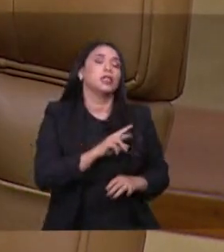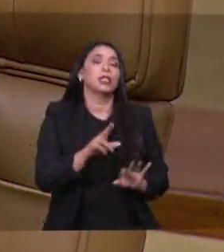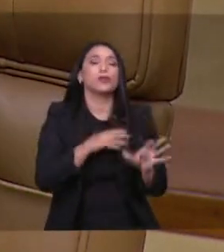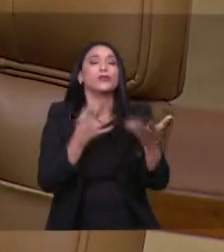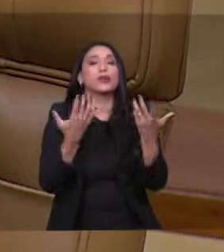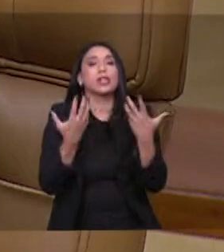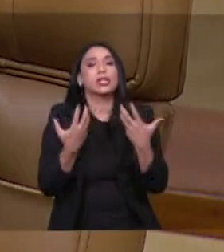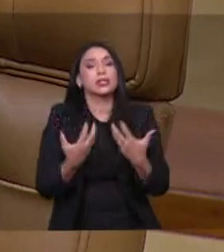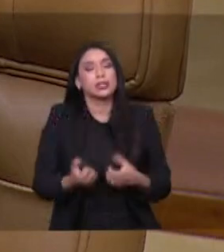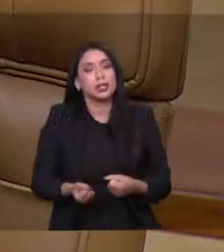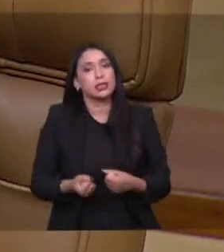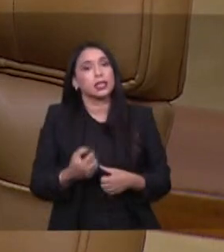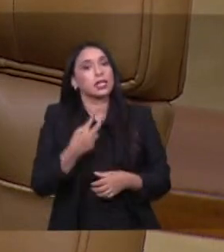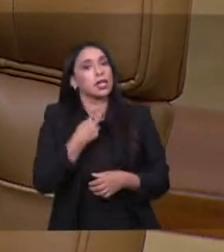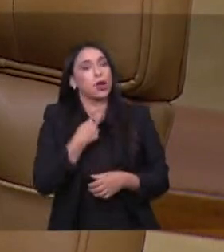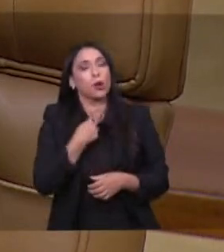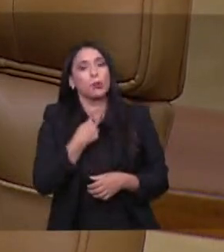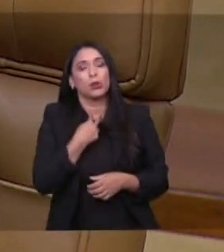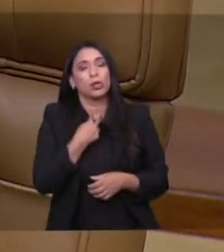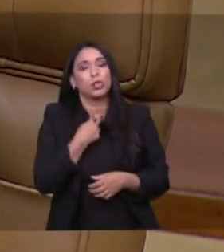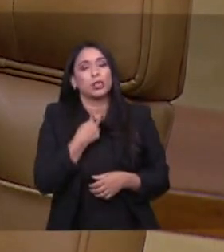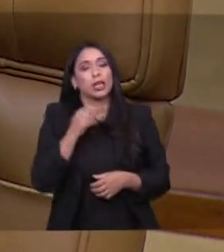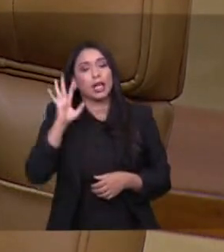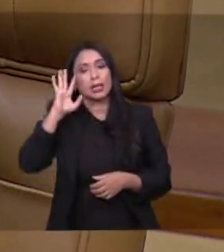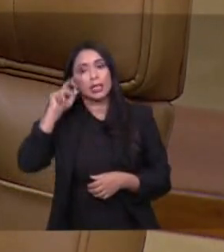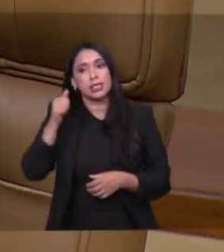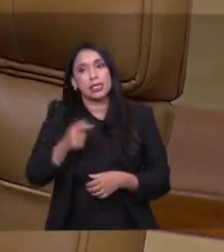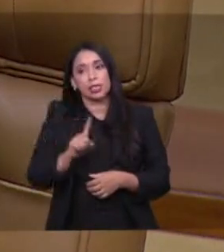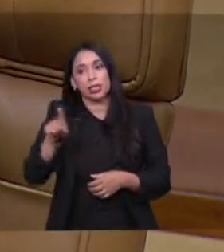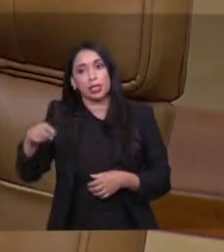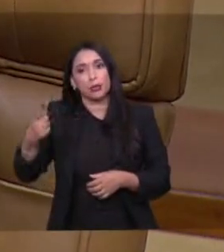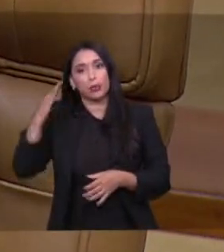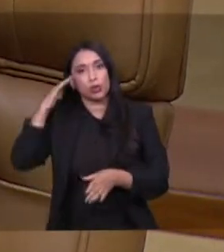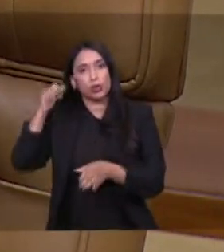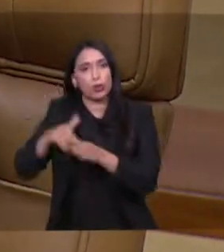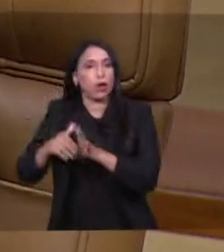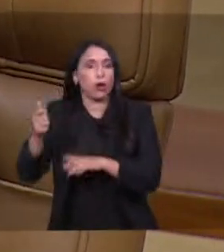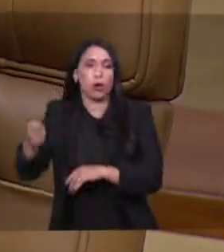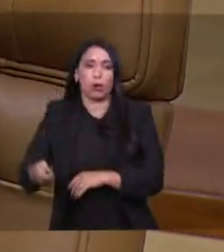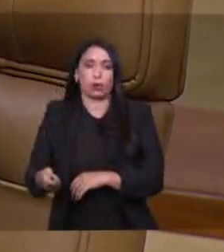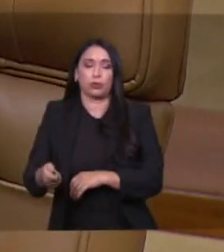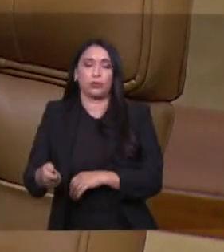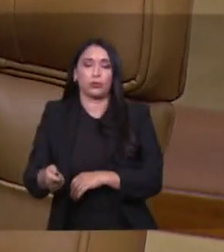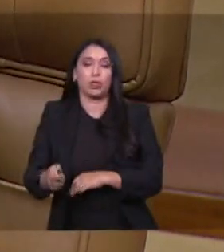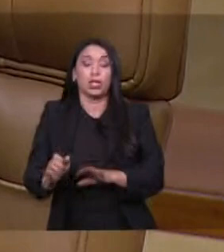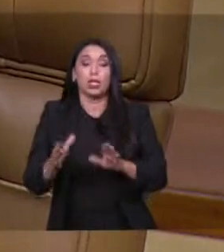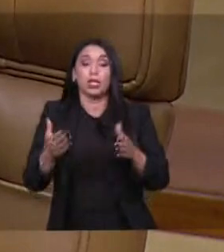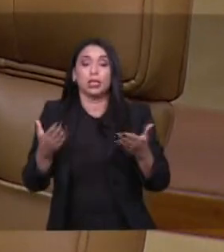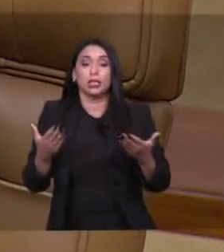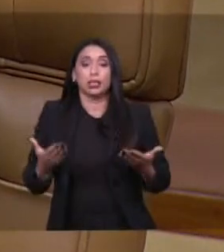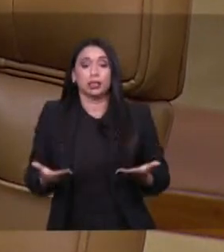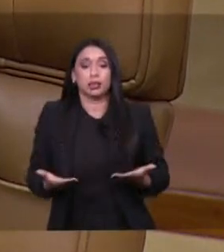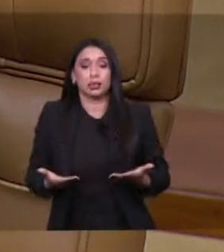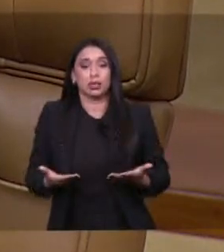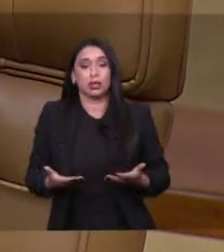inadmissível não poderá proferir sentença ou acórdão. Então, aqui, na verdade,